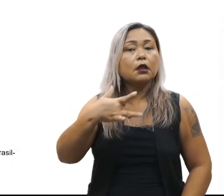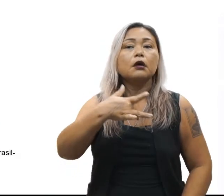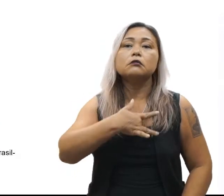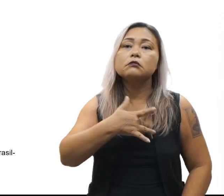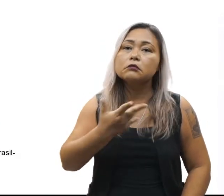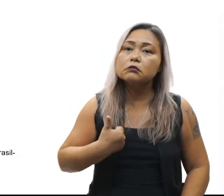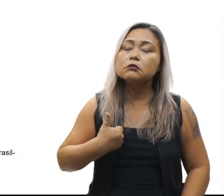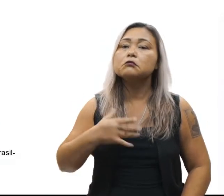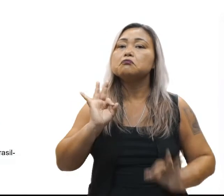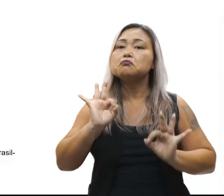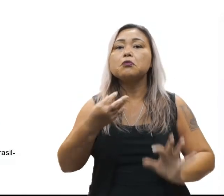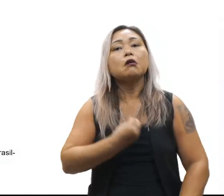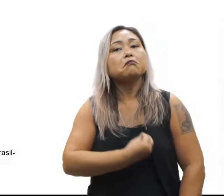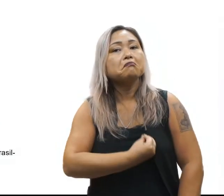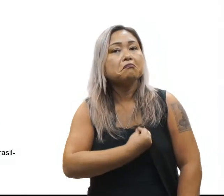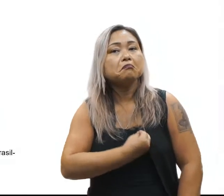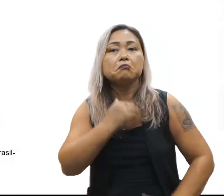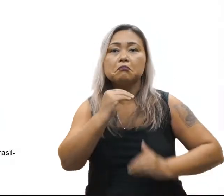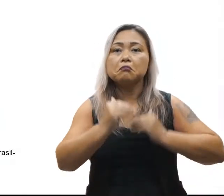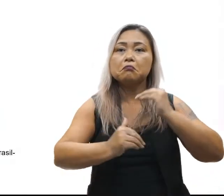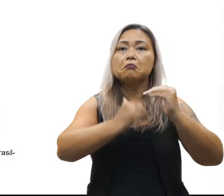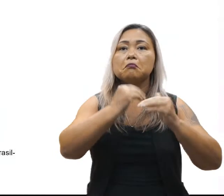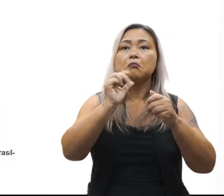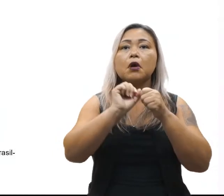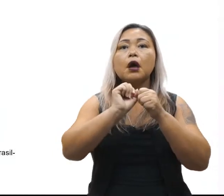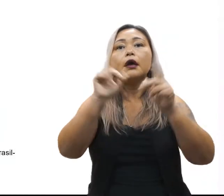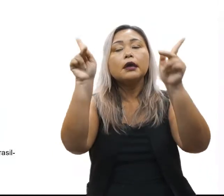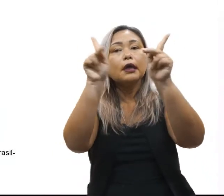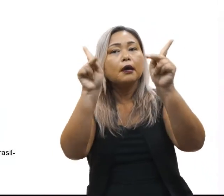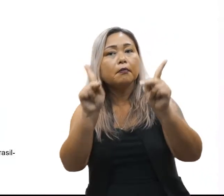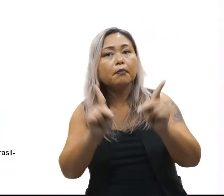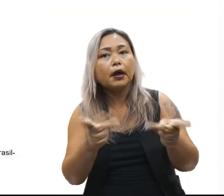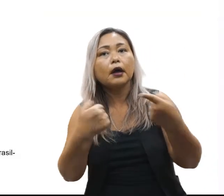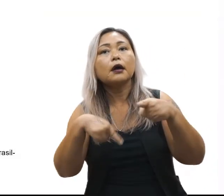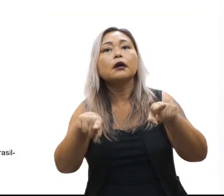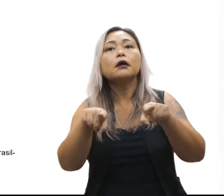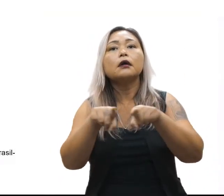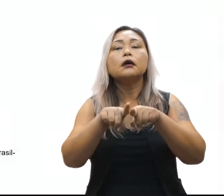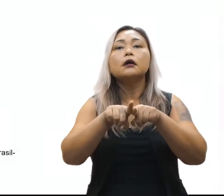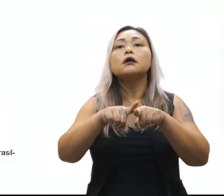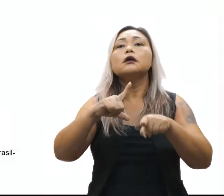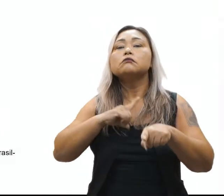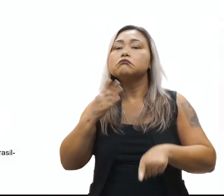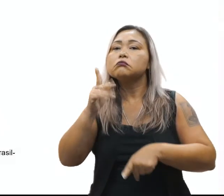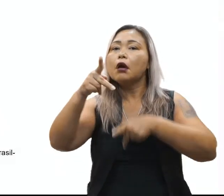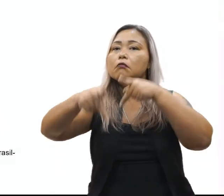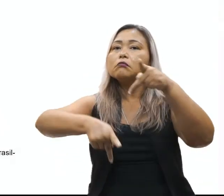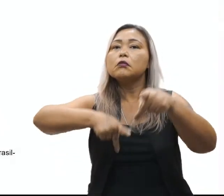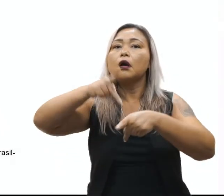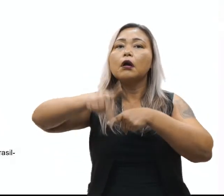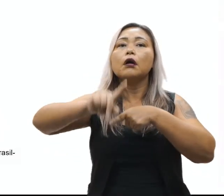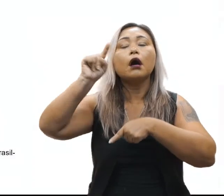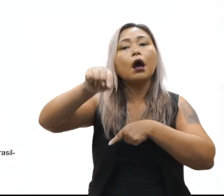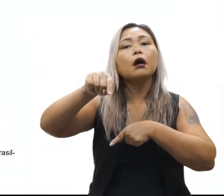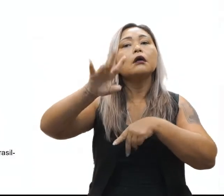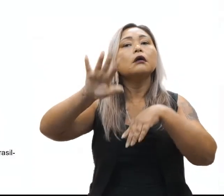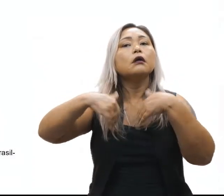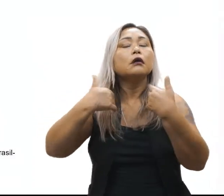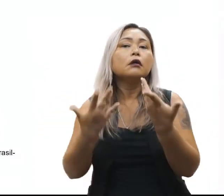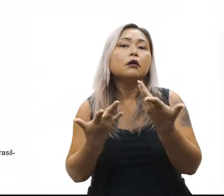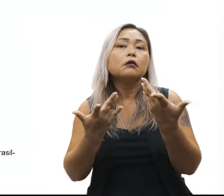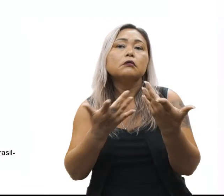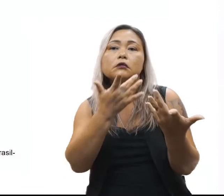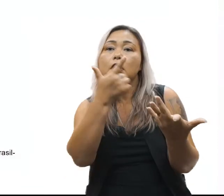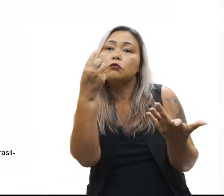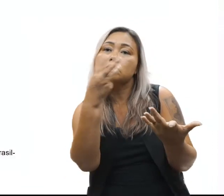ao progresso, à paz e à autodeterminação dos povos. Esse está relacionado com o terceiro